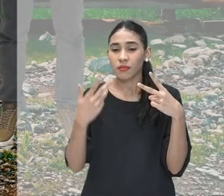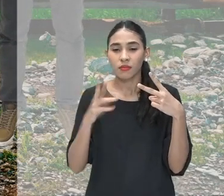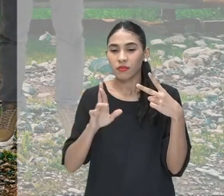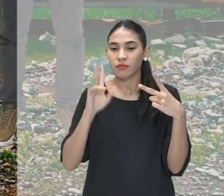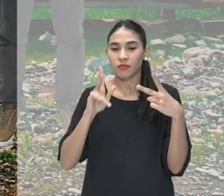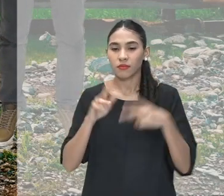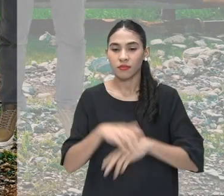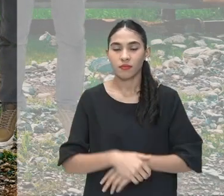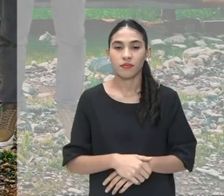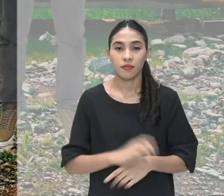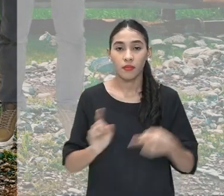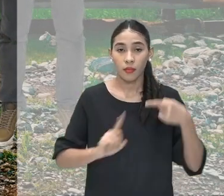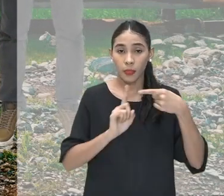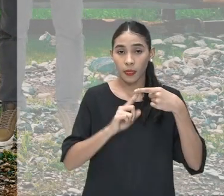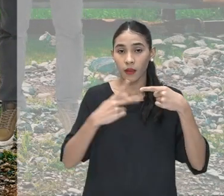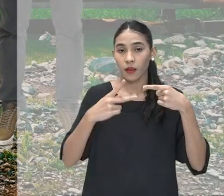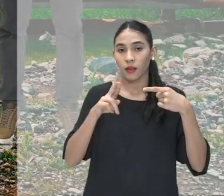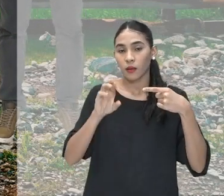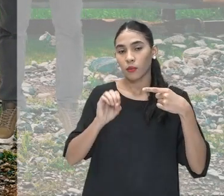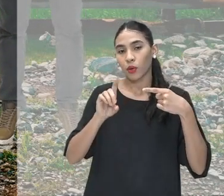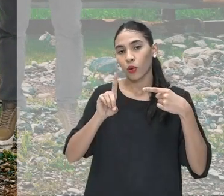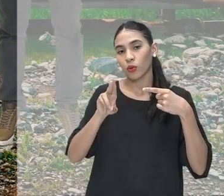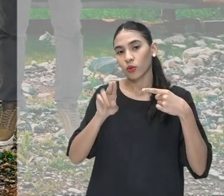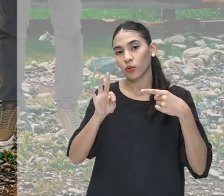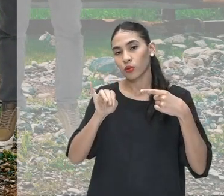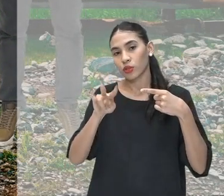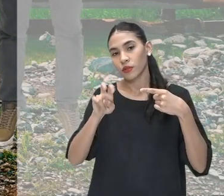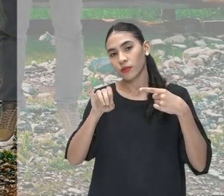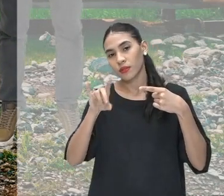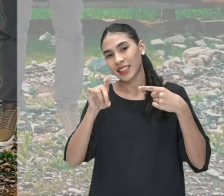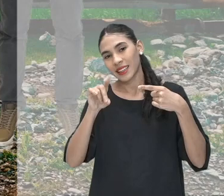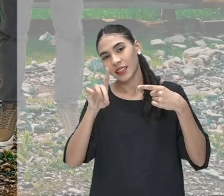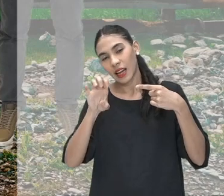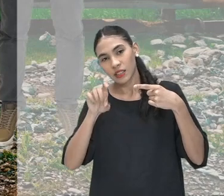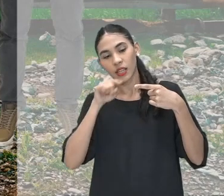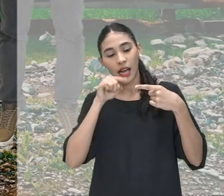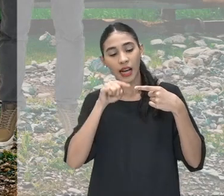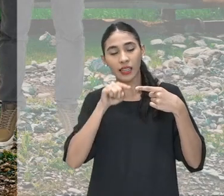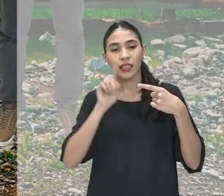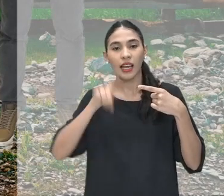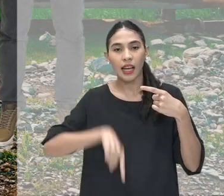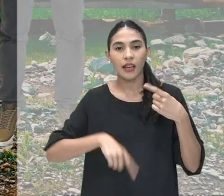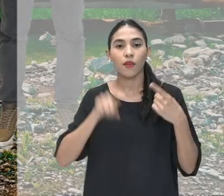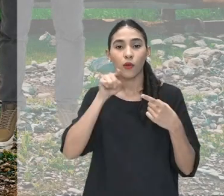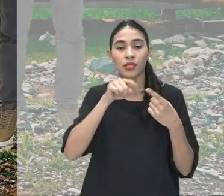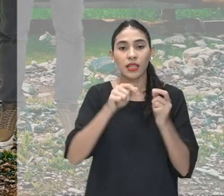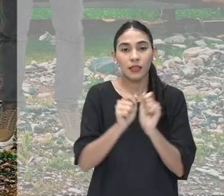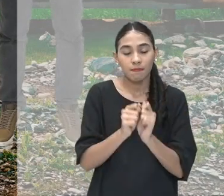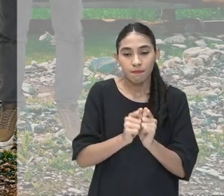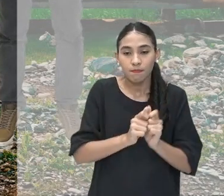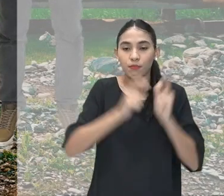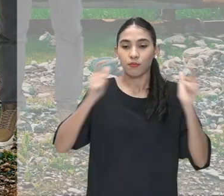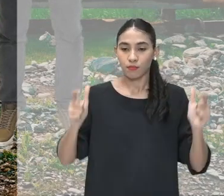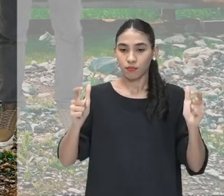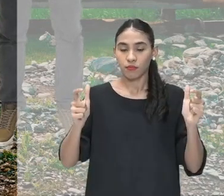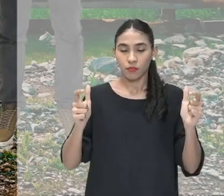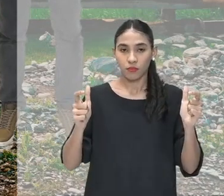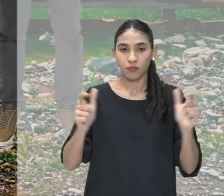diferença. A produtividade é quando você aumenta, né, a capacidade produtiva de um